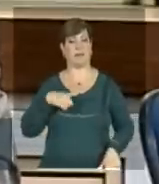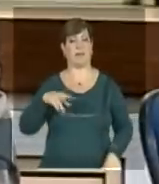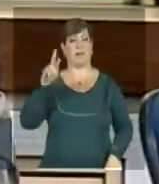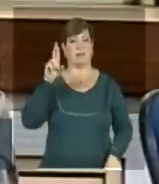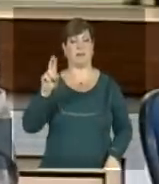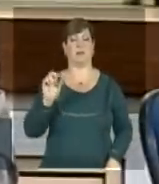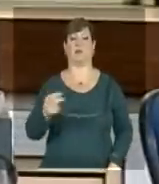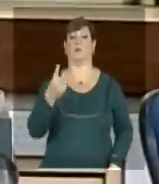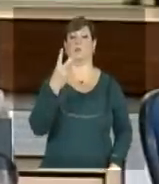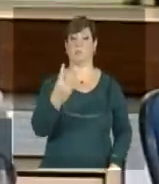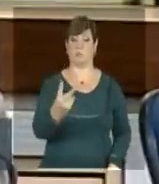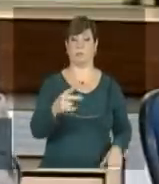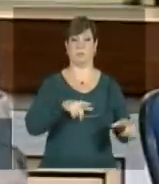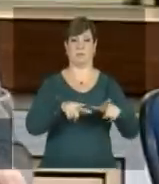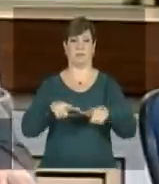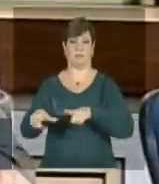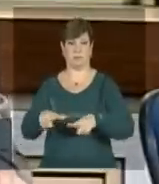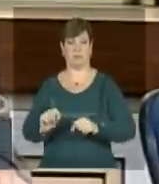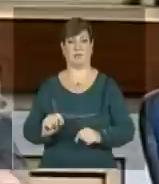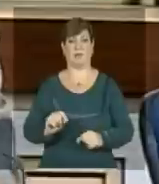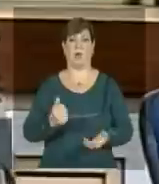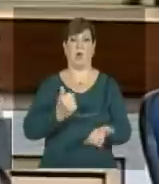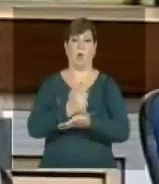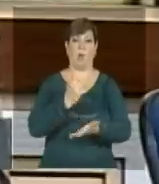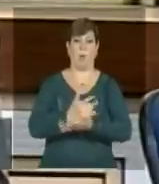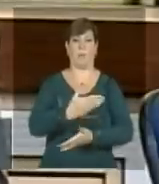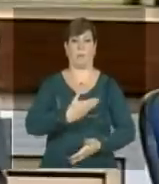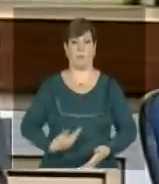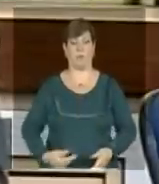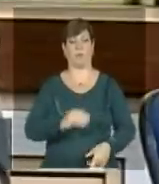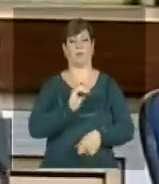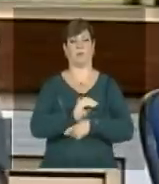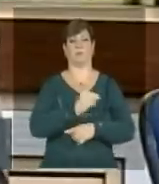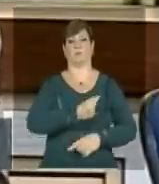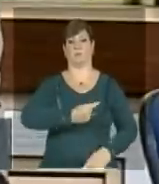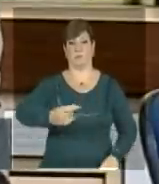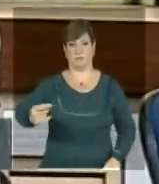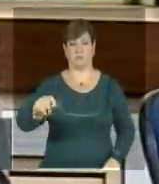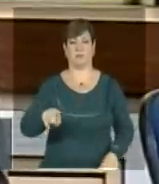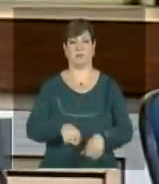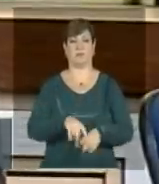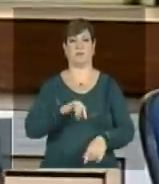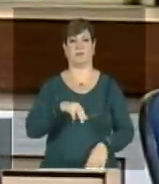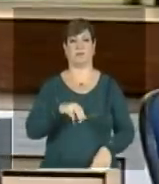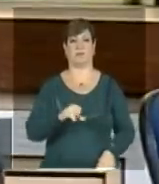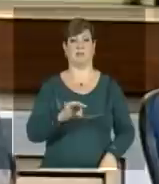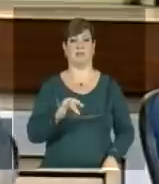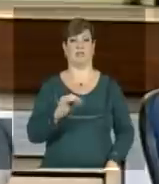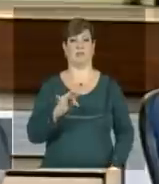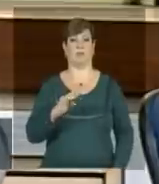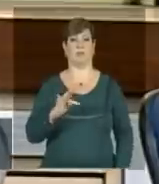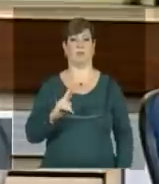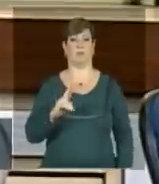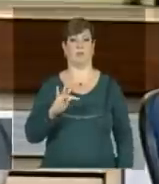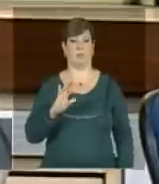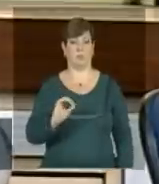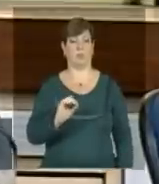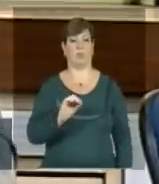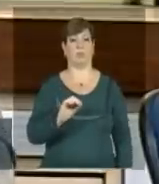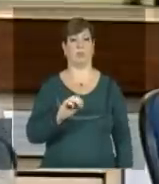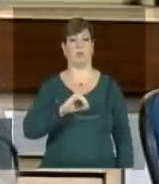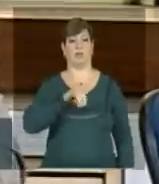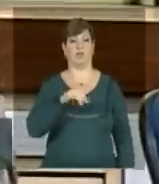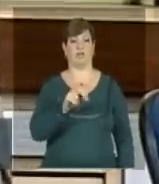representada por 2 iniciativas, Compras Públicas Sustentáveis, do Instituto de Pesquisas Jardim Botânico do Rio de